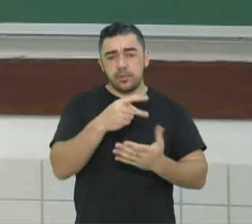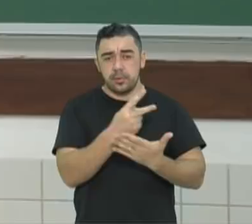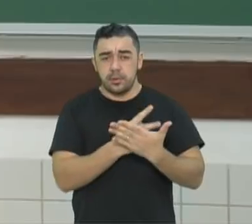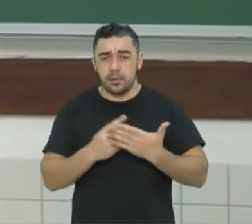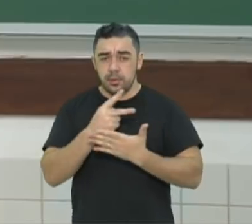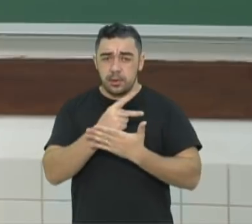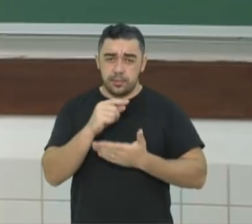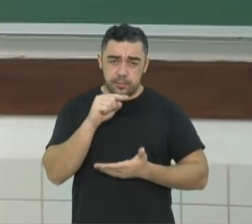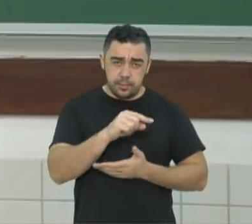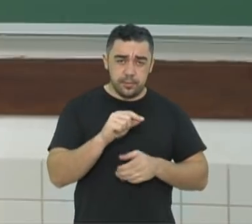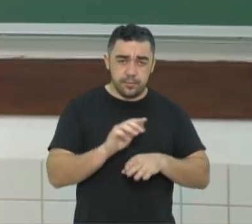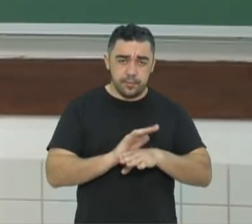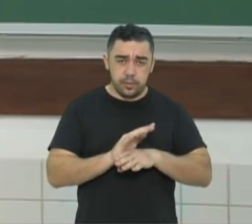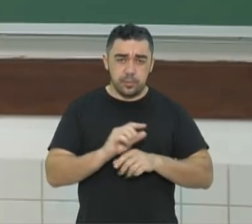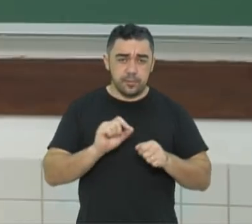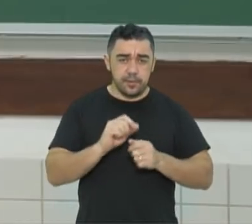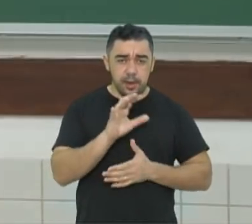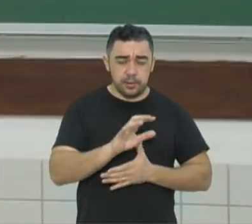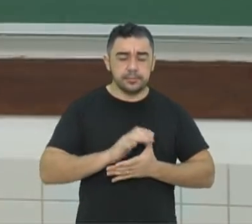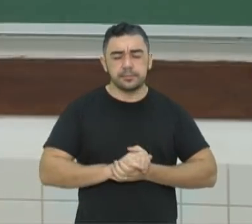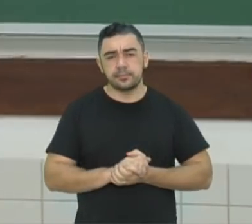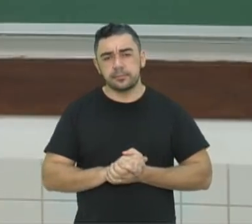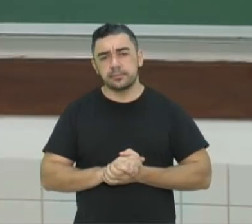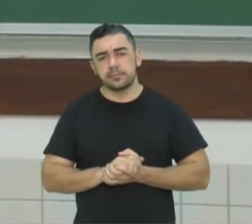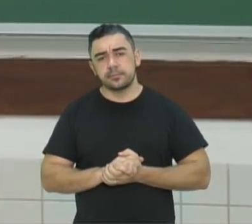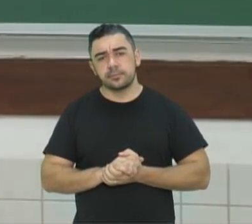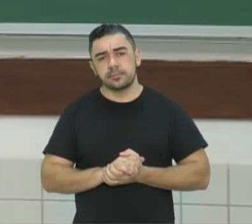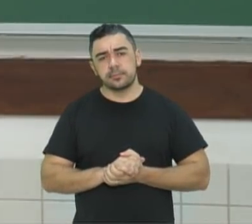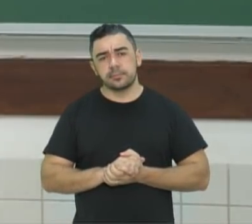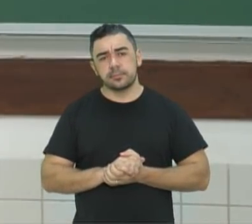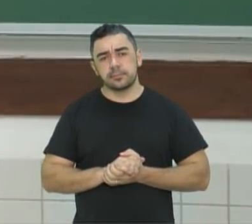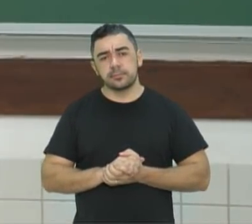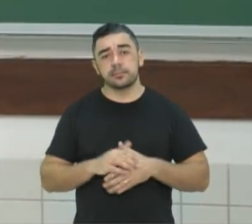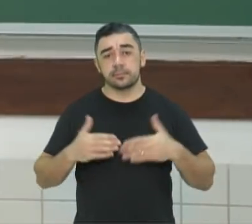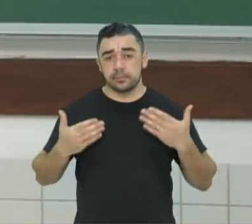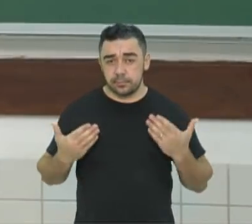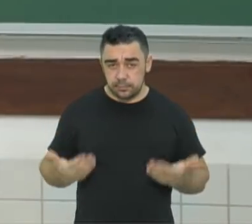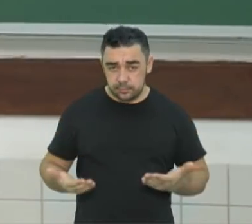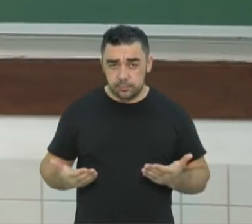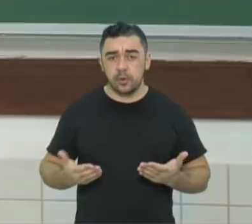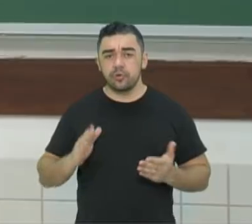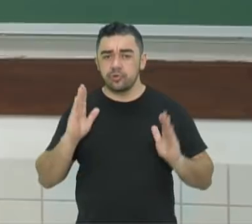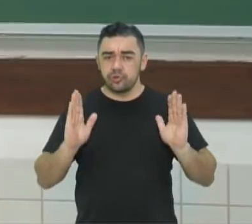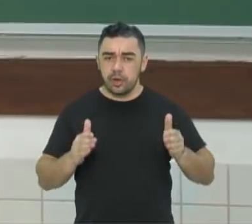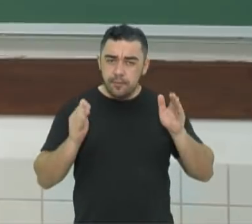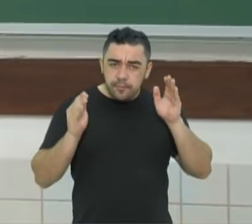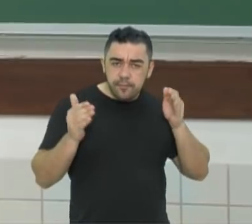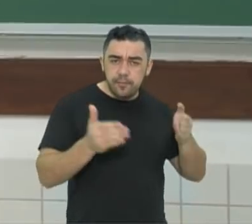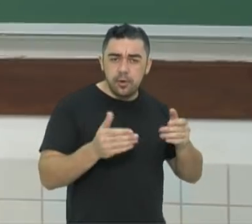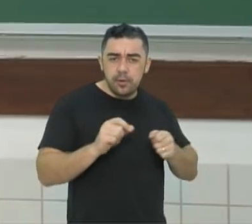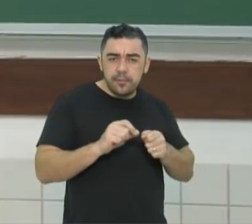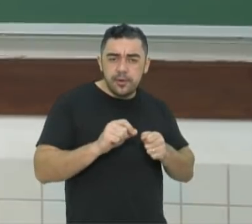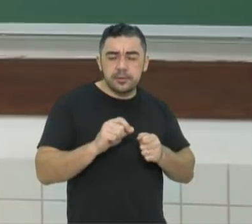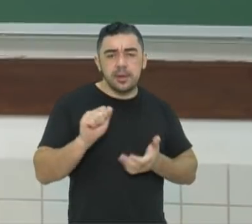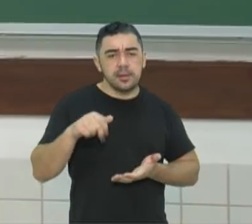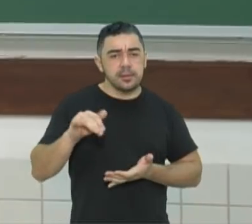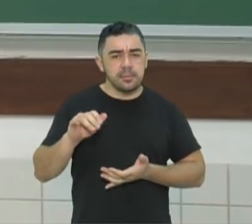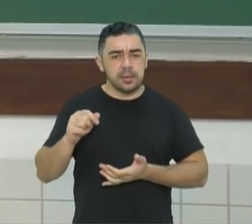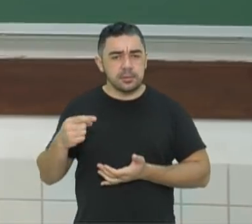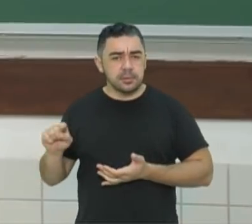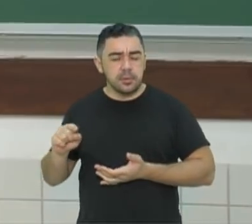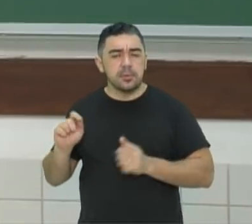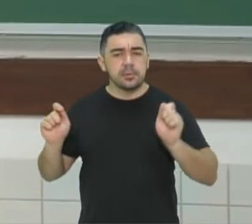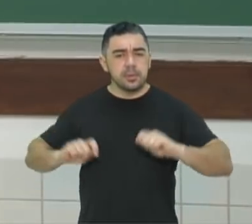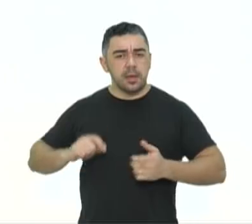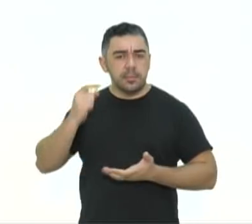nessas produções, tá bom? Então, com respeito diretamente com a questão dessa produção da animação, nós podemos pensar